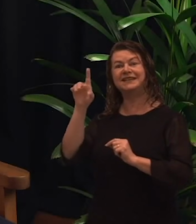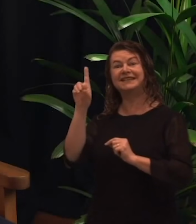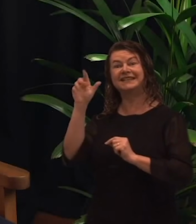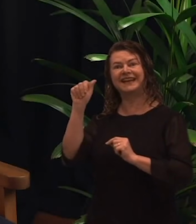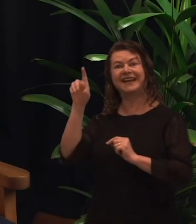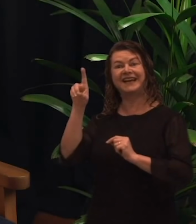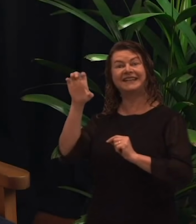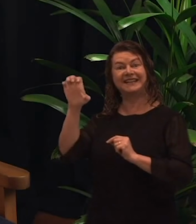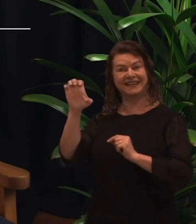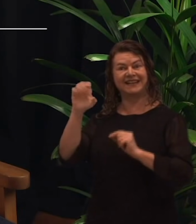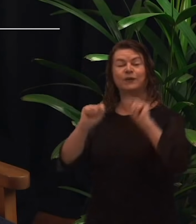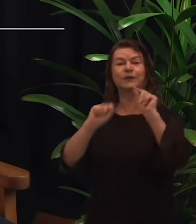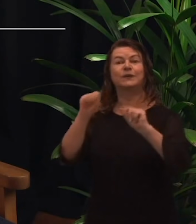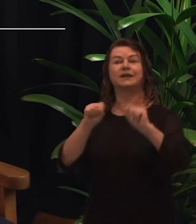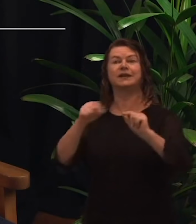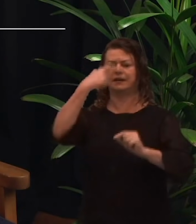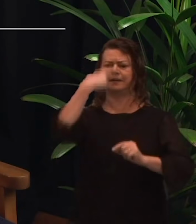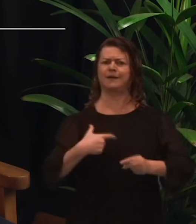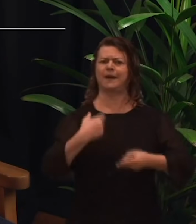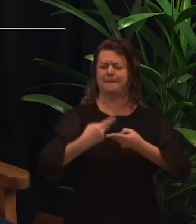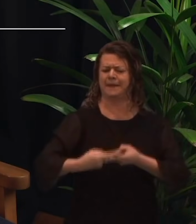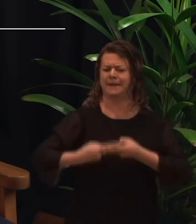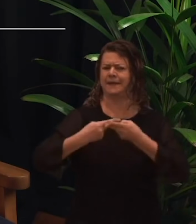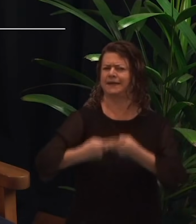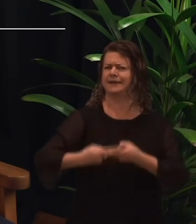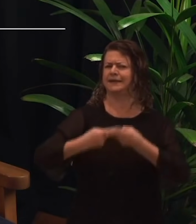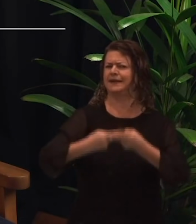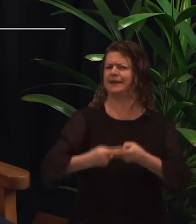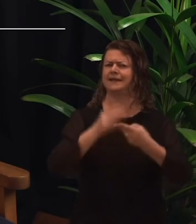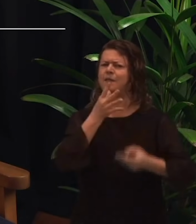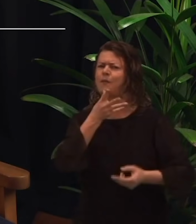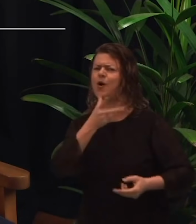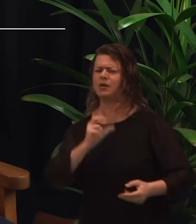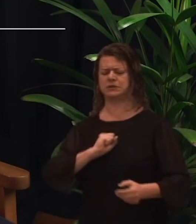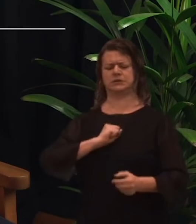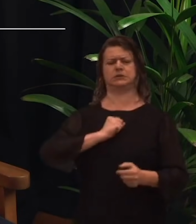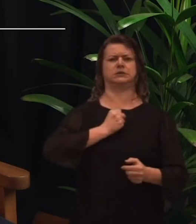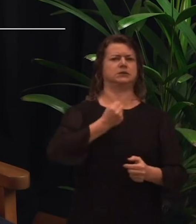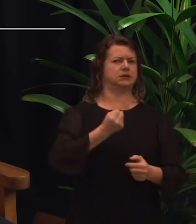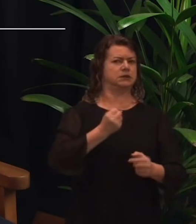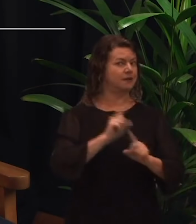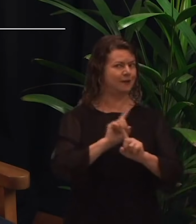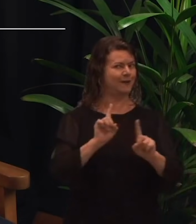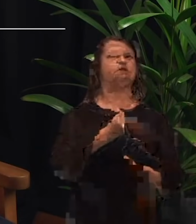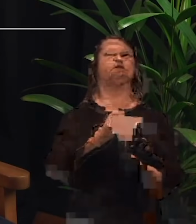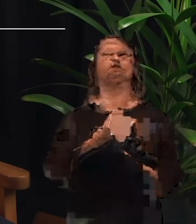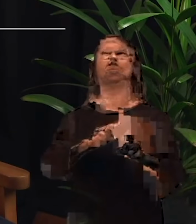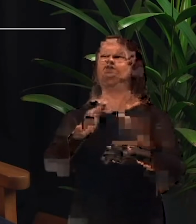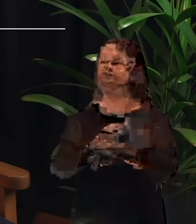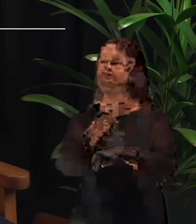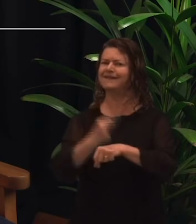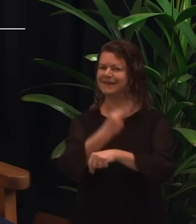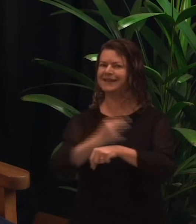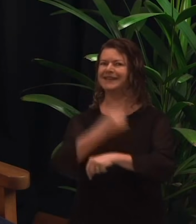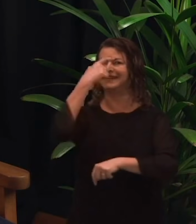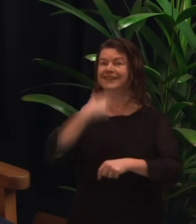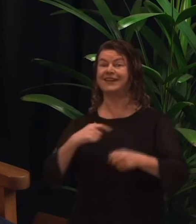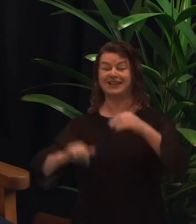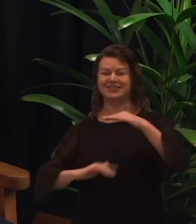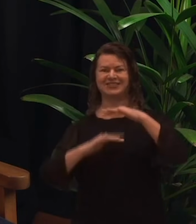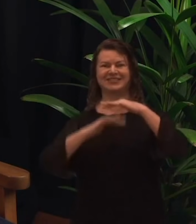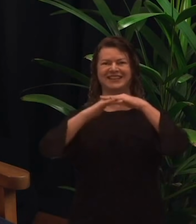Longanimidade, paciência, ser tardio em irar-se é a característica de alguém que é habitado pelo Espírito Santo de